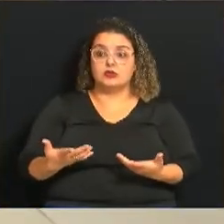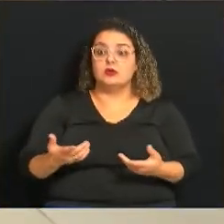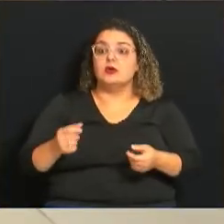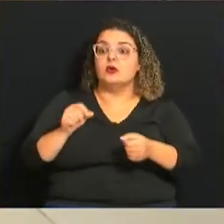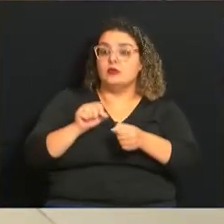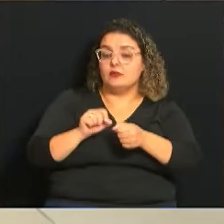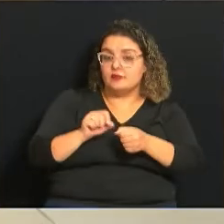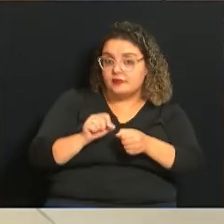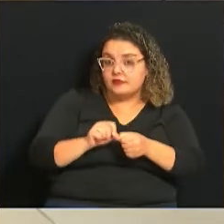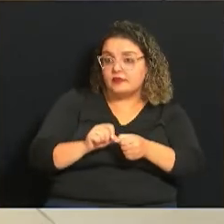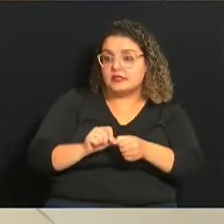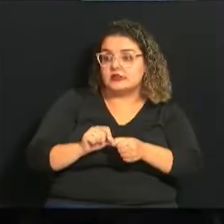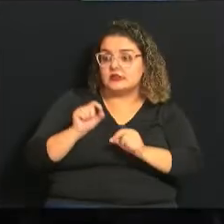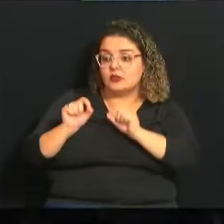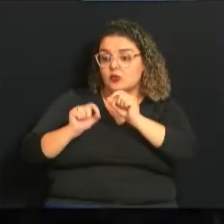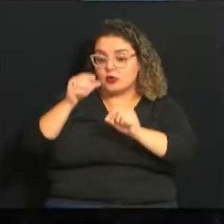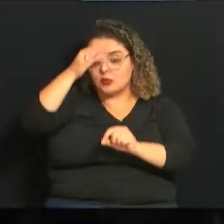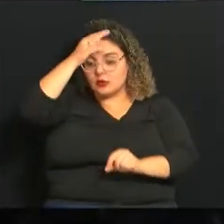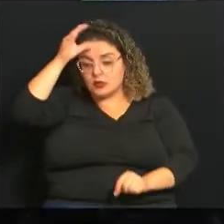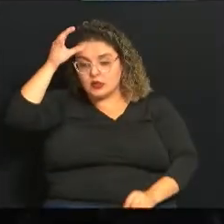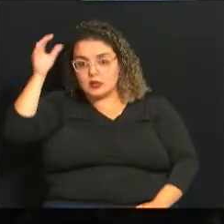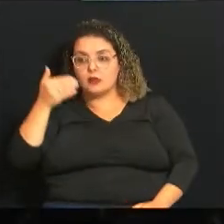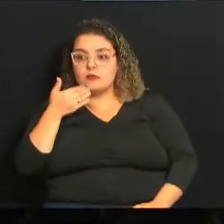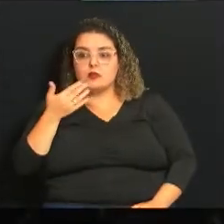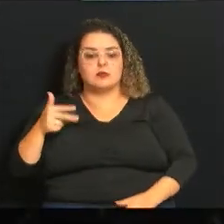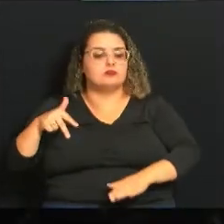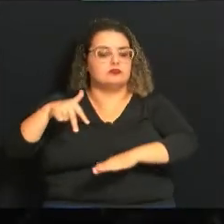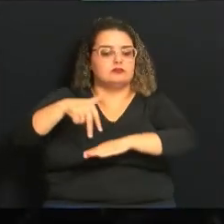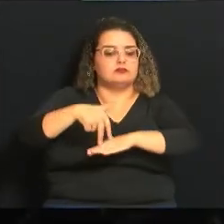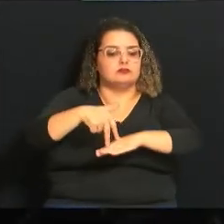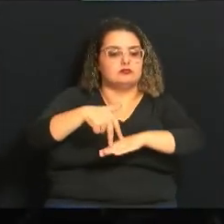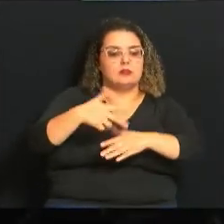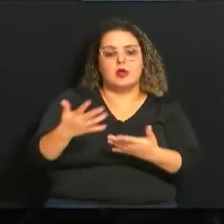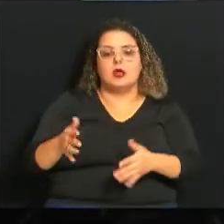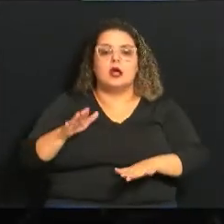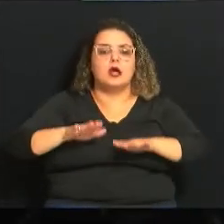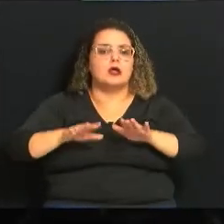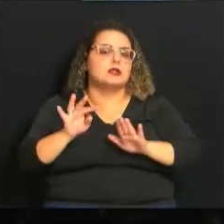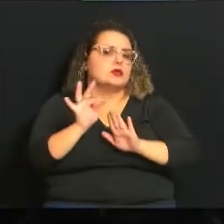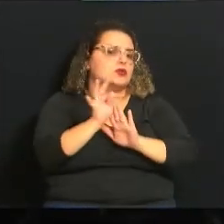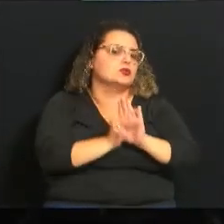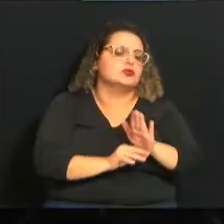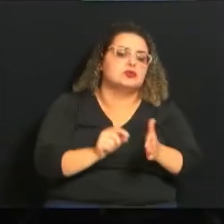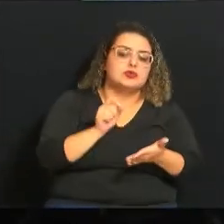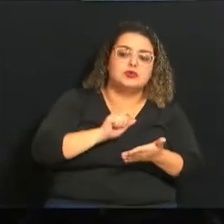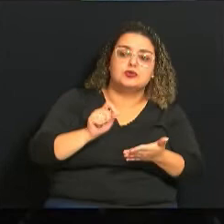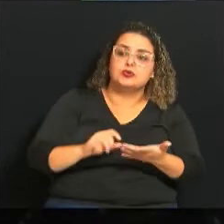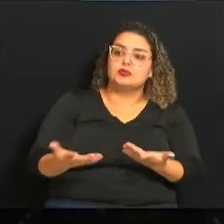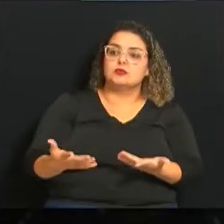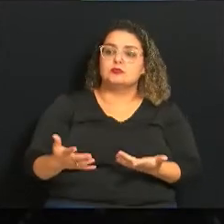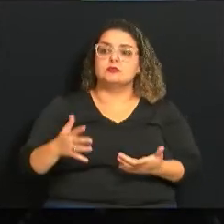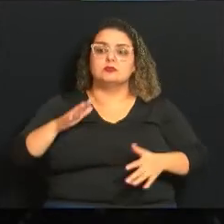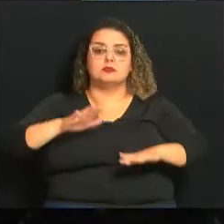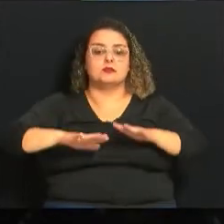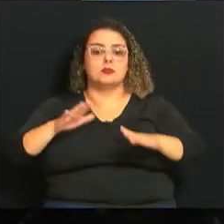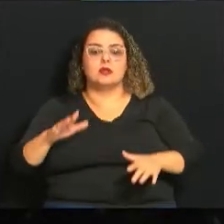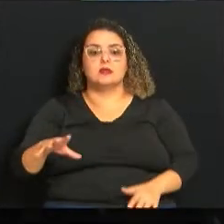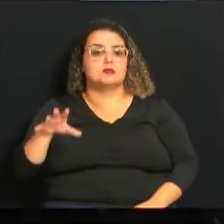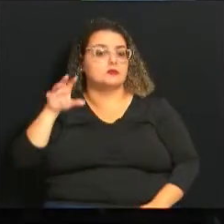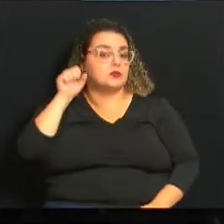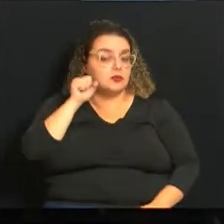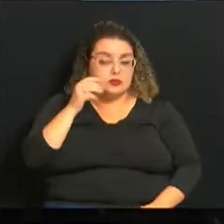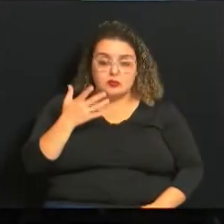cliente pede, é isso? Isso, o cliente vai chegar ali com... Às vezes é um texto escrito, ou então às vezes vem num áudio, vem